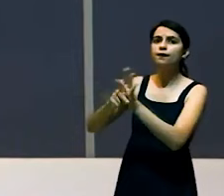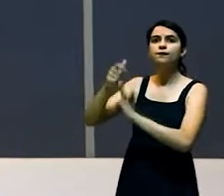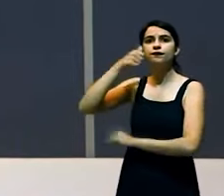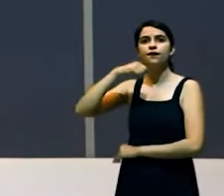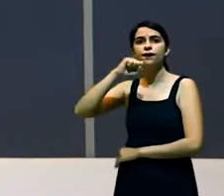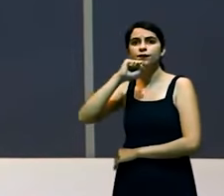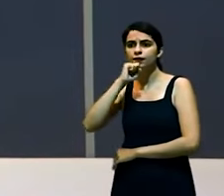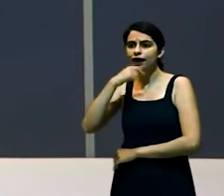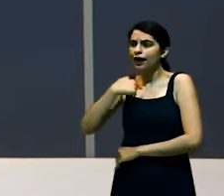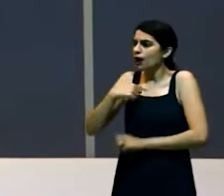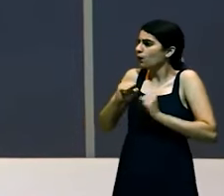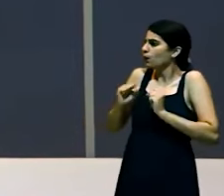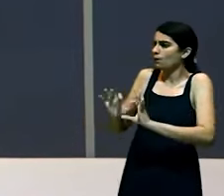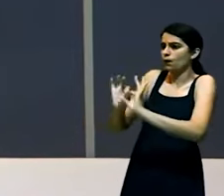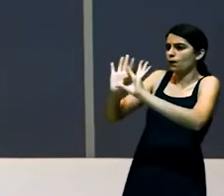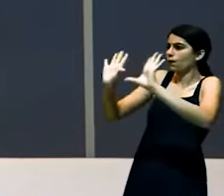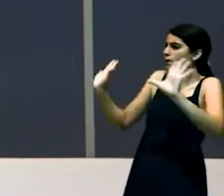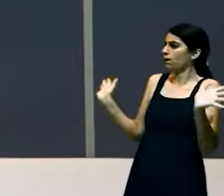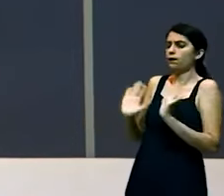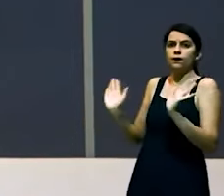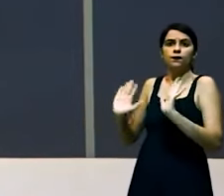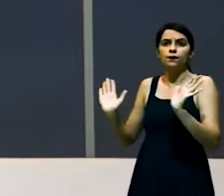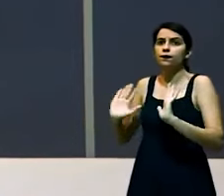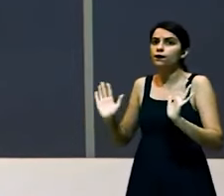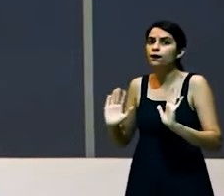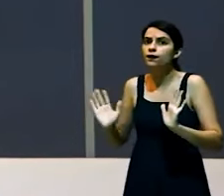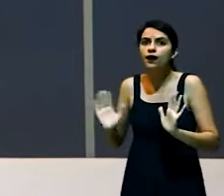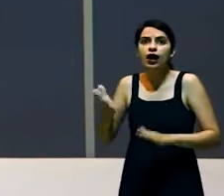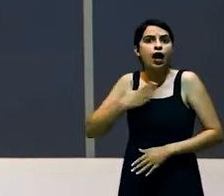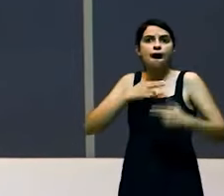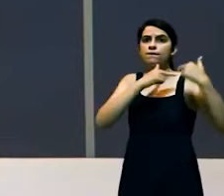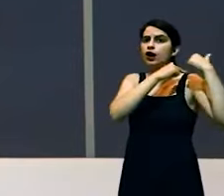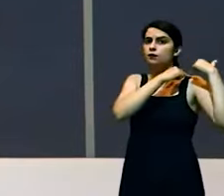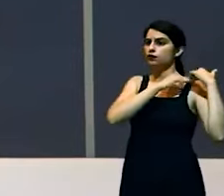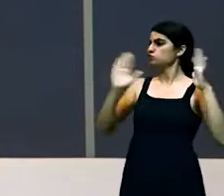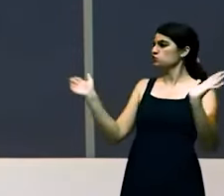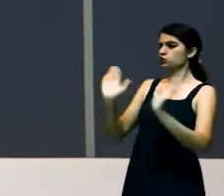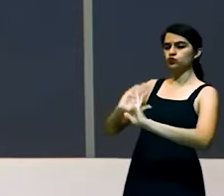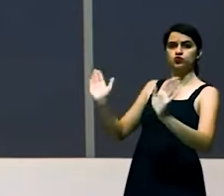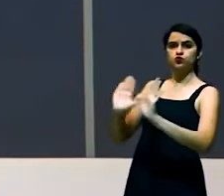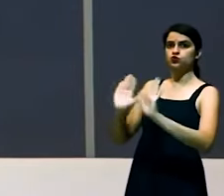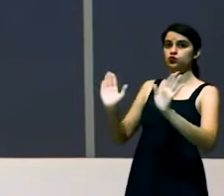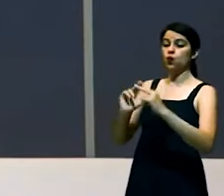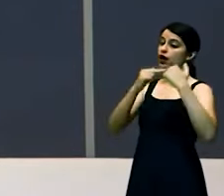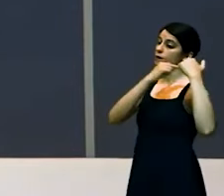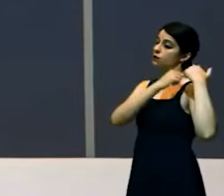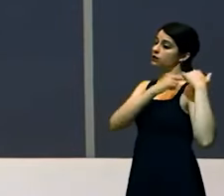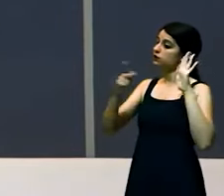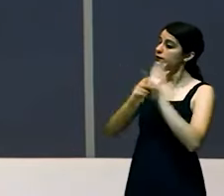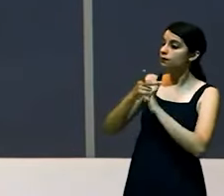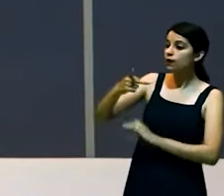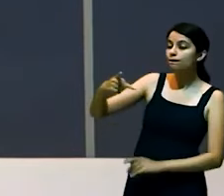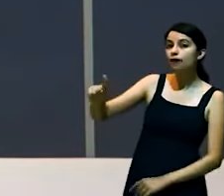Se o seu pai não está deixando, não é nas minhas costas que ele vai pôr. Corre lá falar com teu pai. E